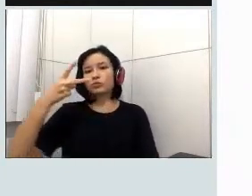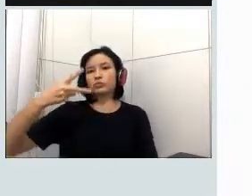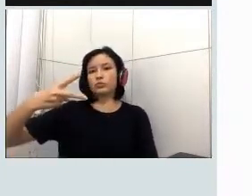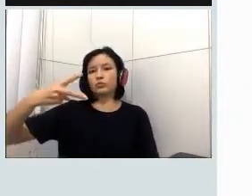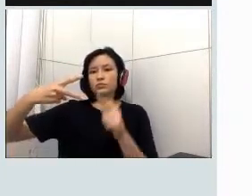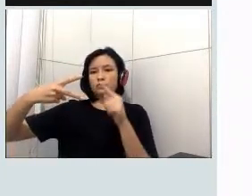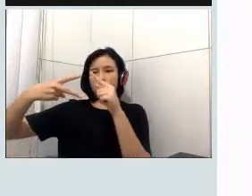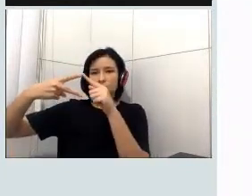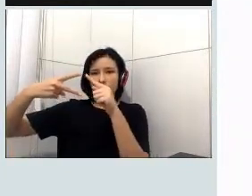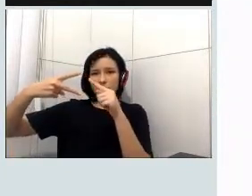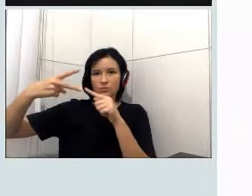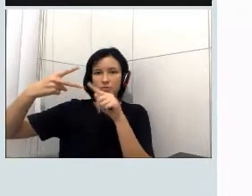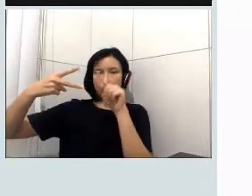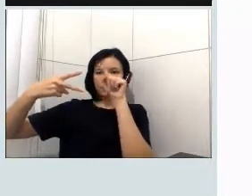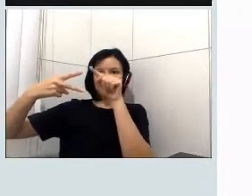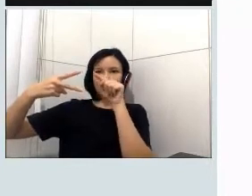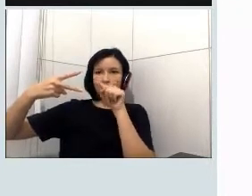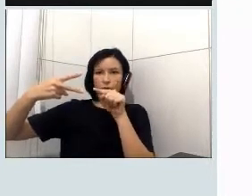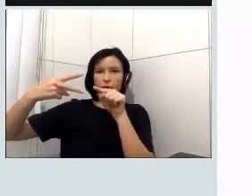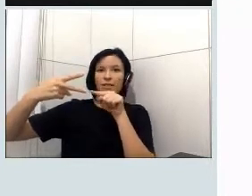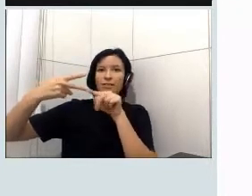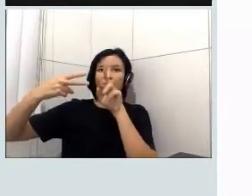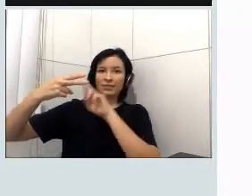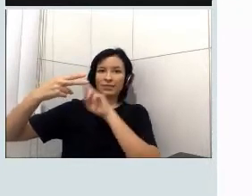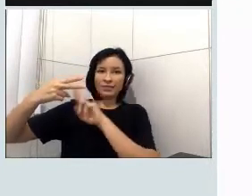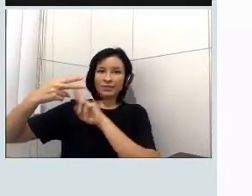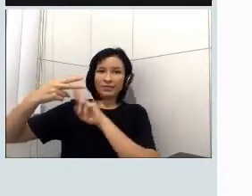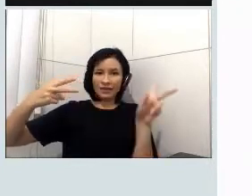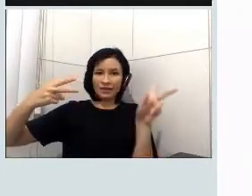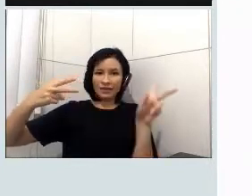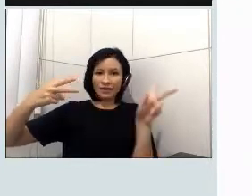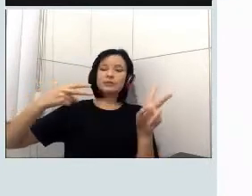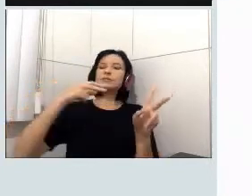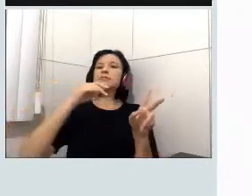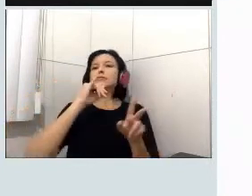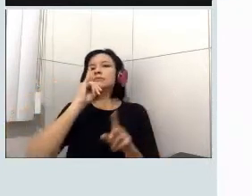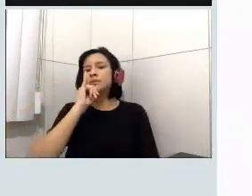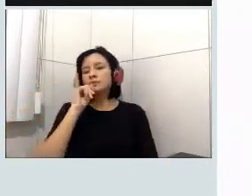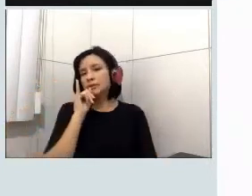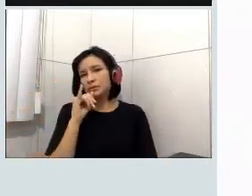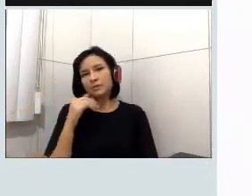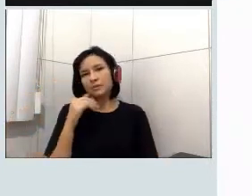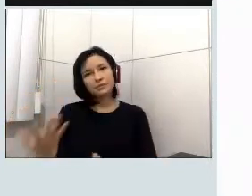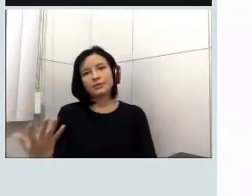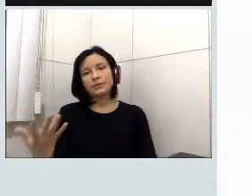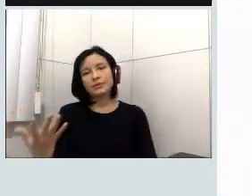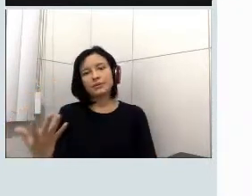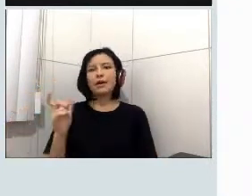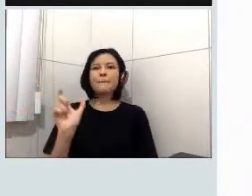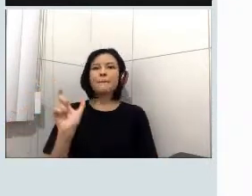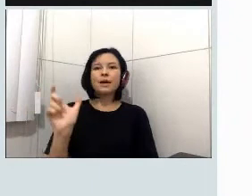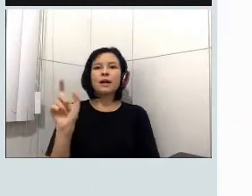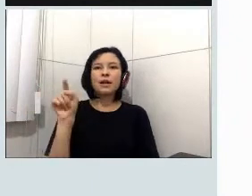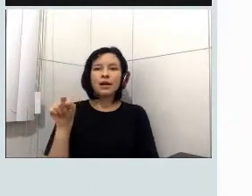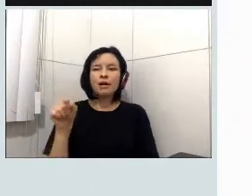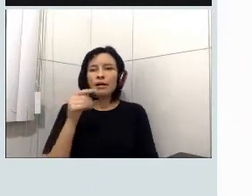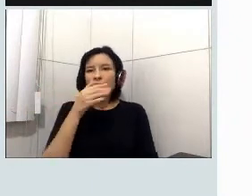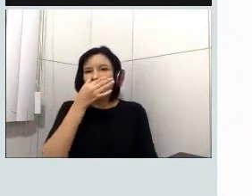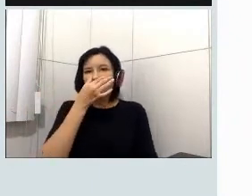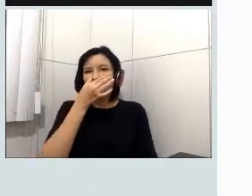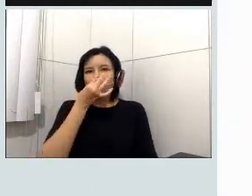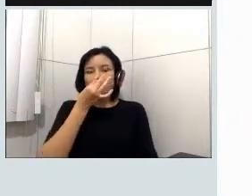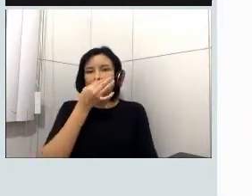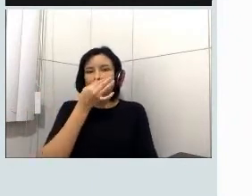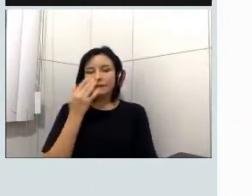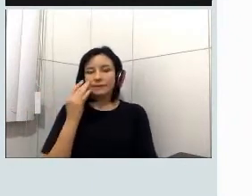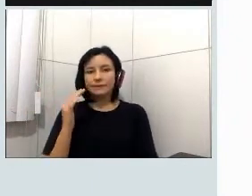distintos, eu falei também que é o ênfase nessa palavra distintos, dois pontos diferentes,